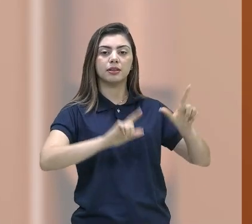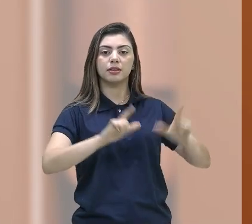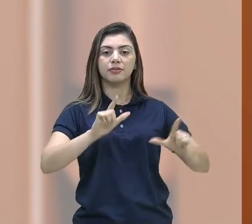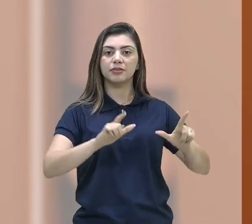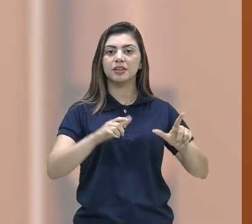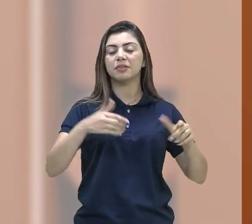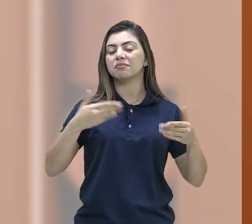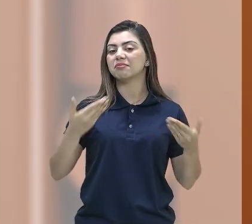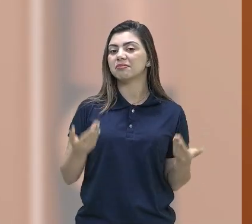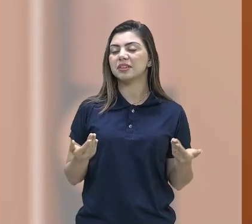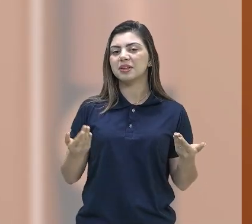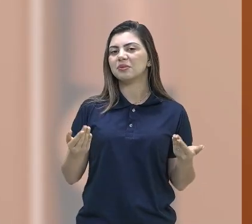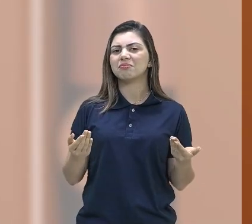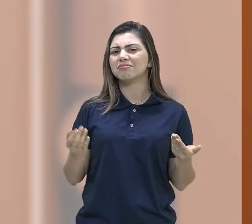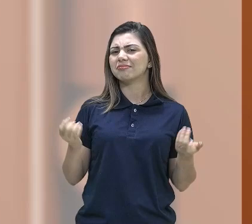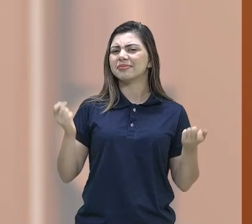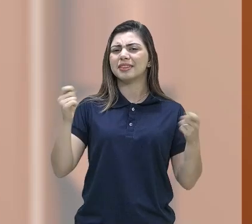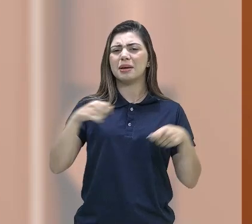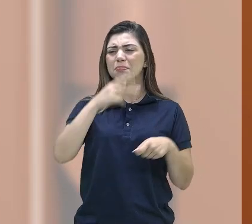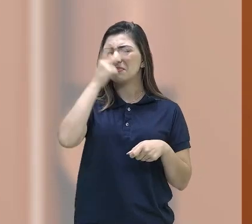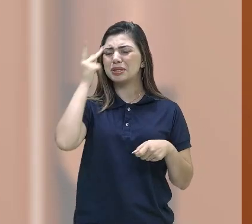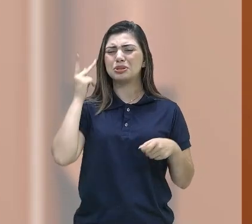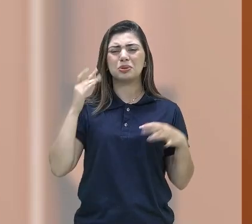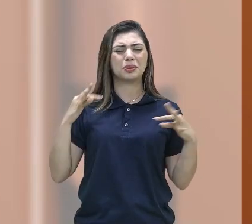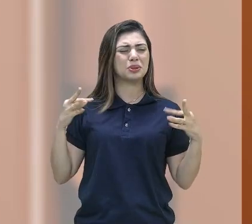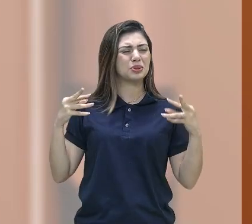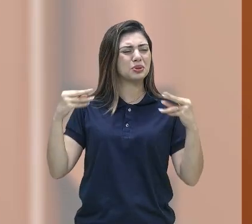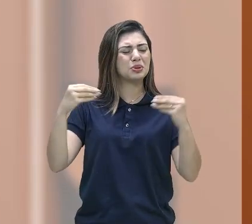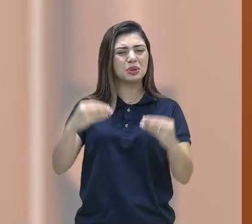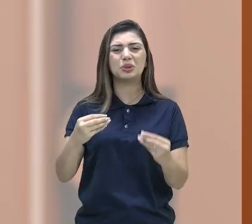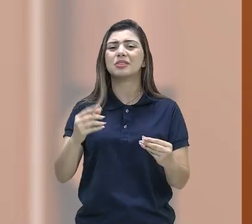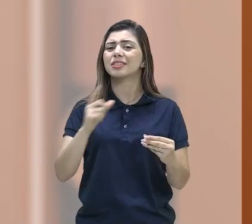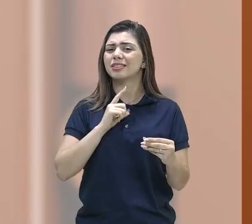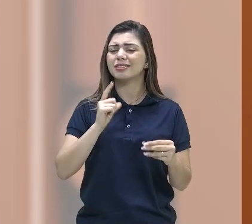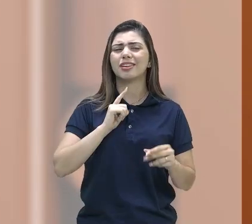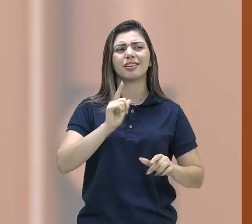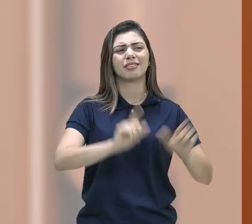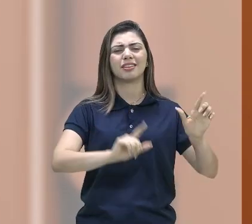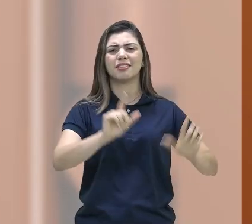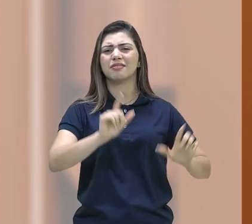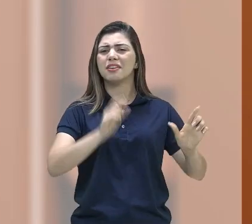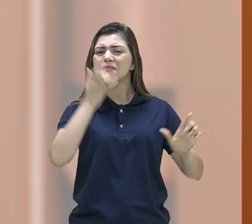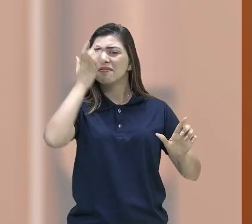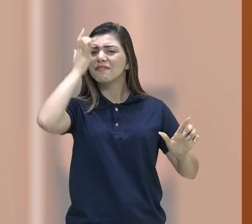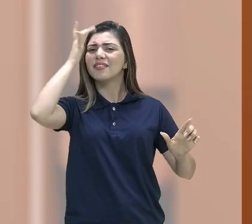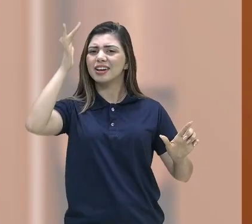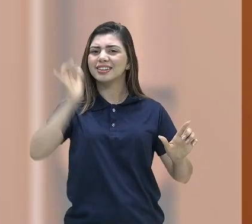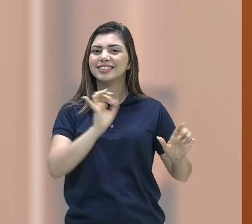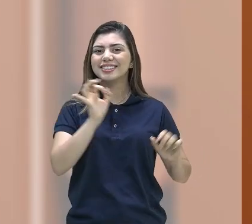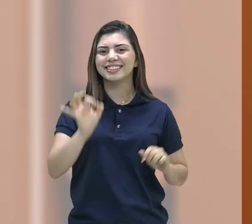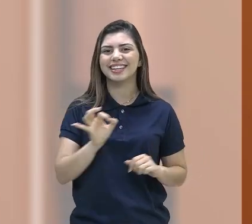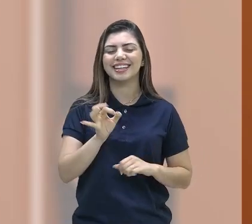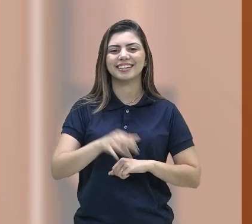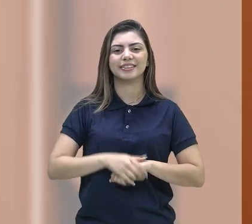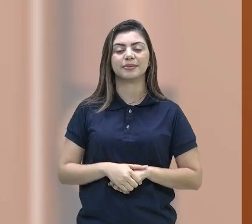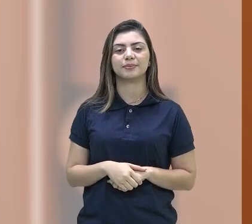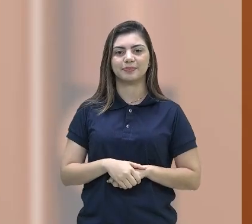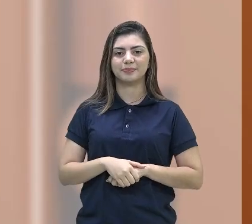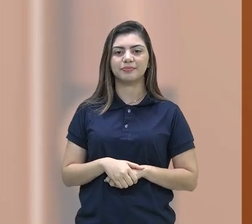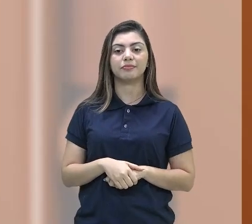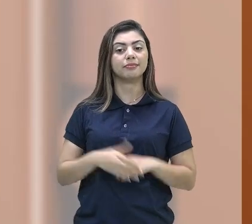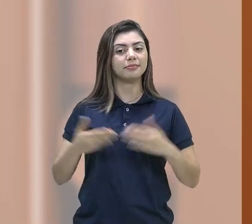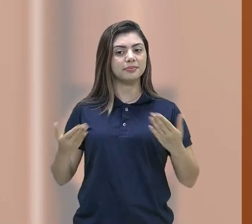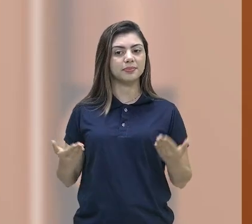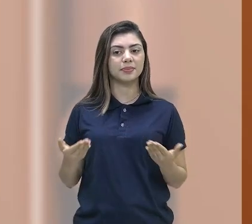agora há pouco, praticamente todos têm esse aparelho, é muito fácil encontrar, não é verdade? Então, vejam